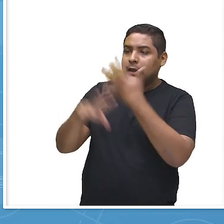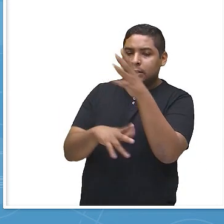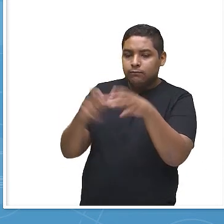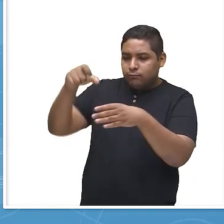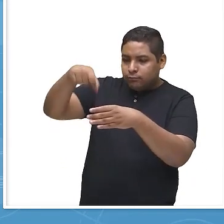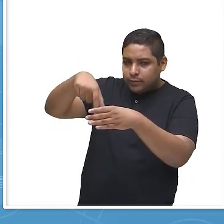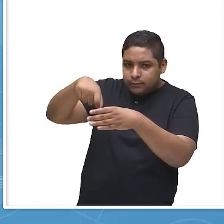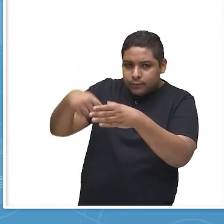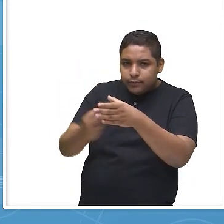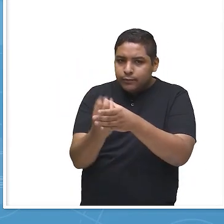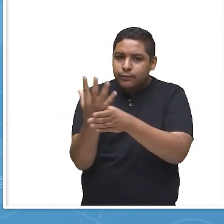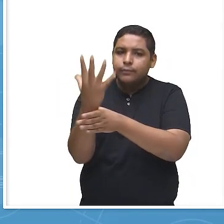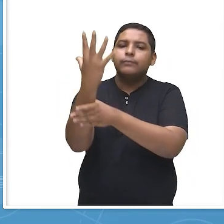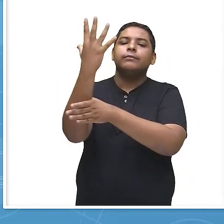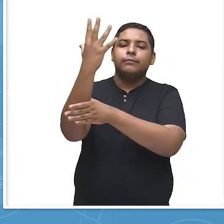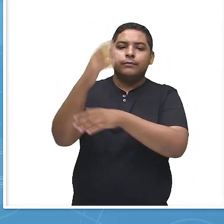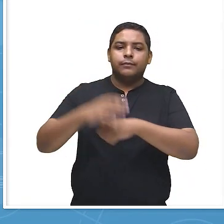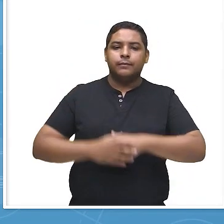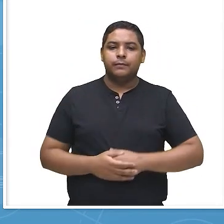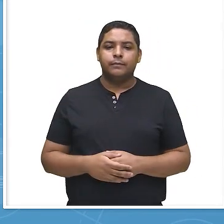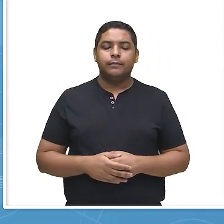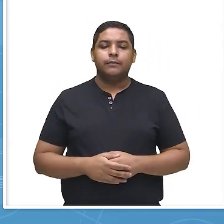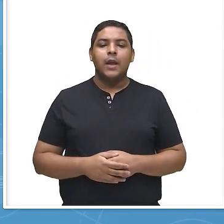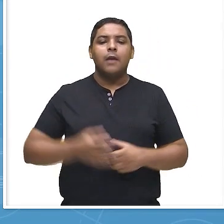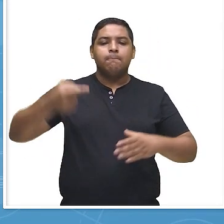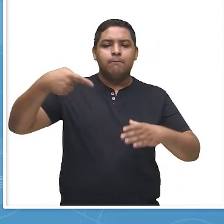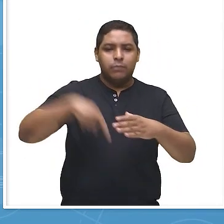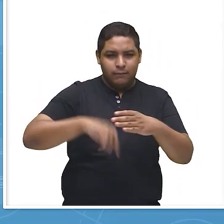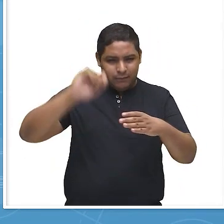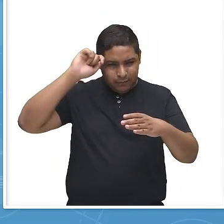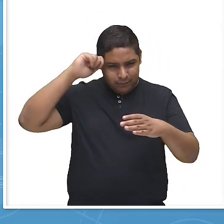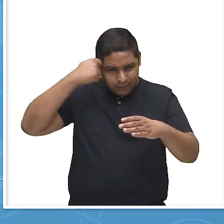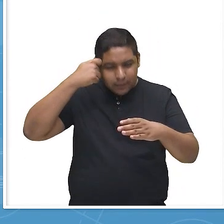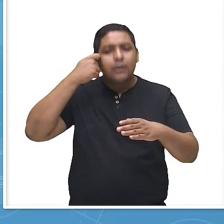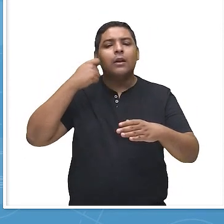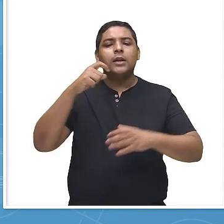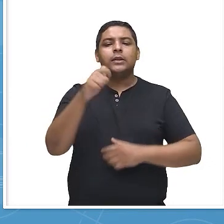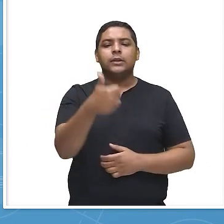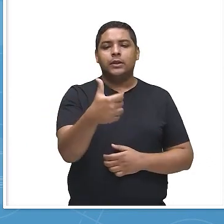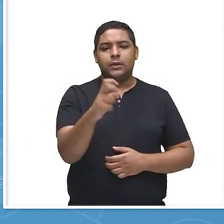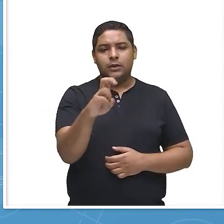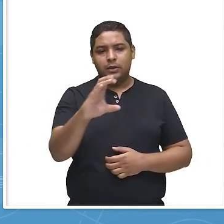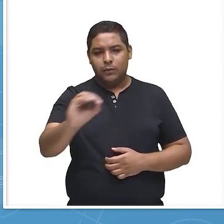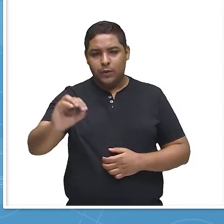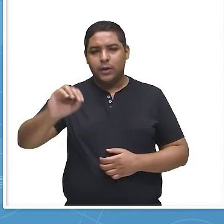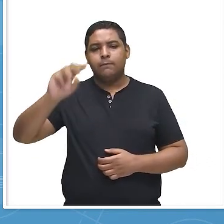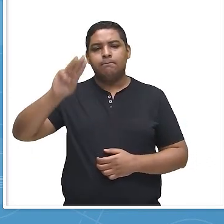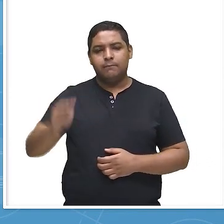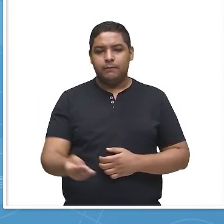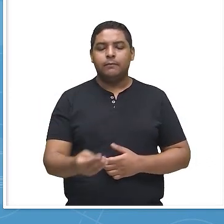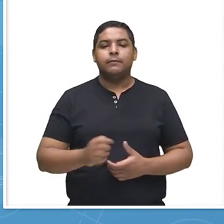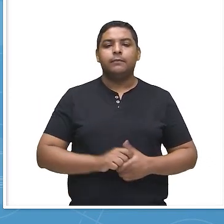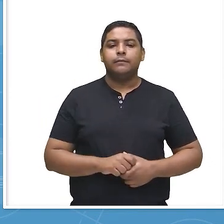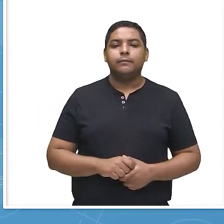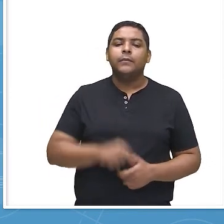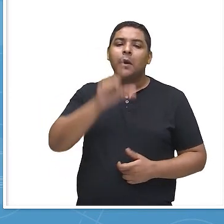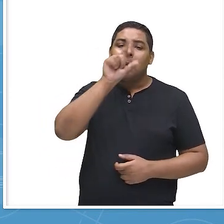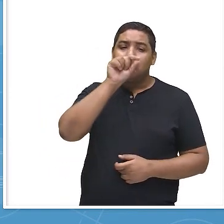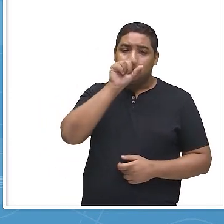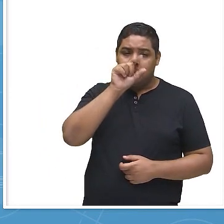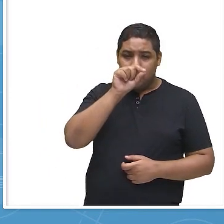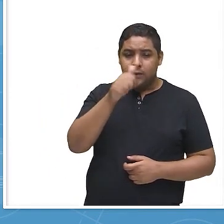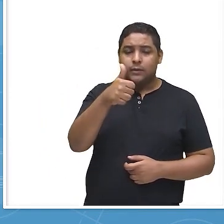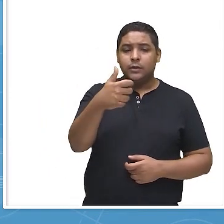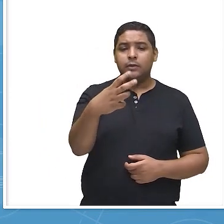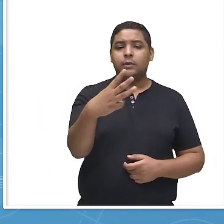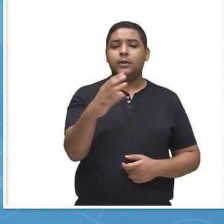milhões. Petróleo e gás, 150 milhões. Pássaros, 130